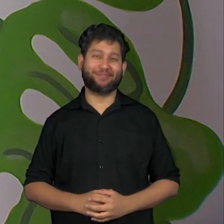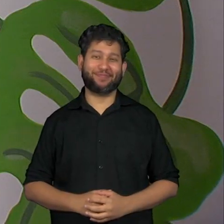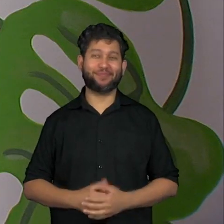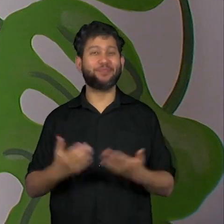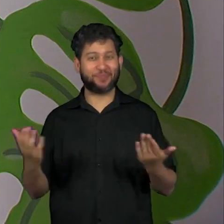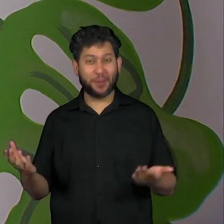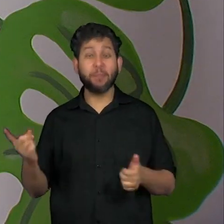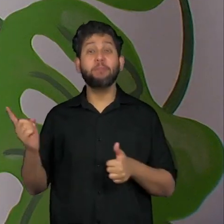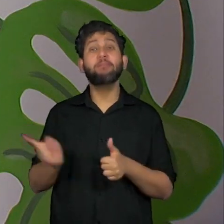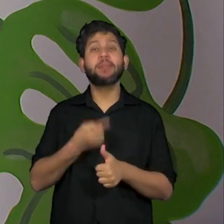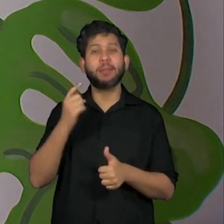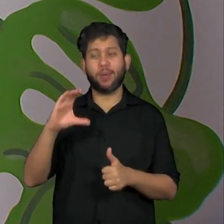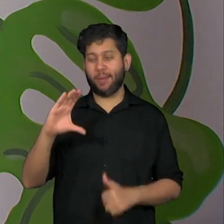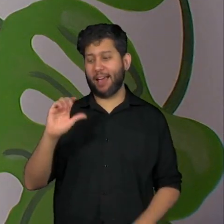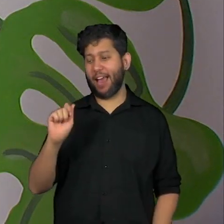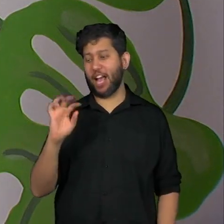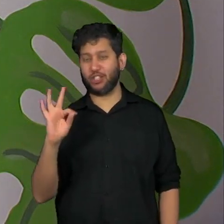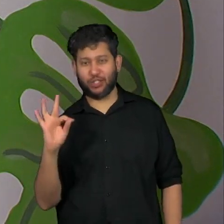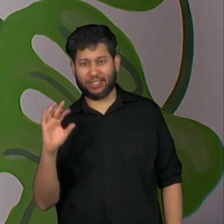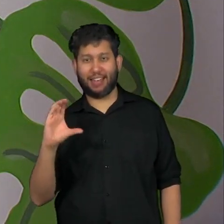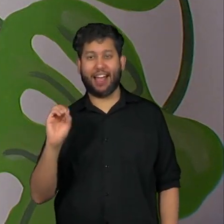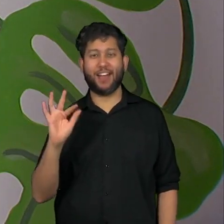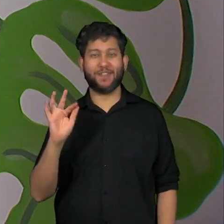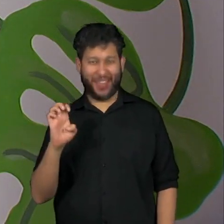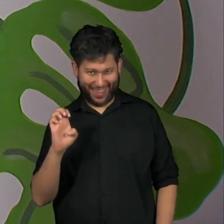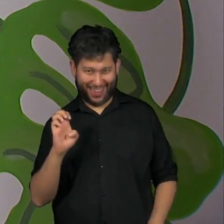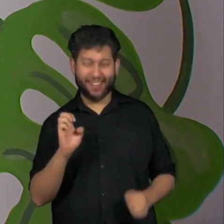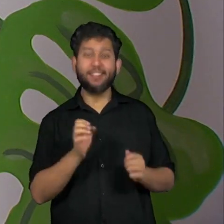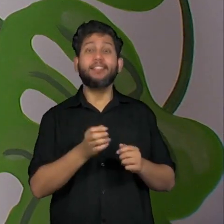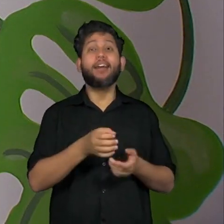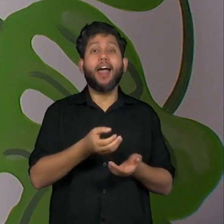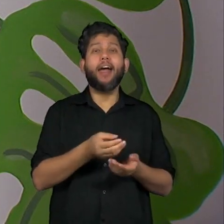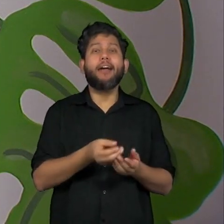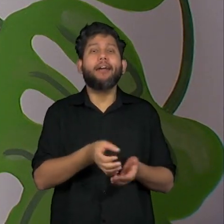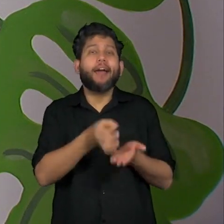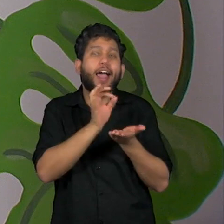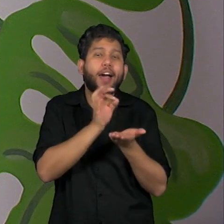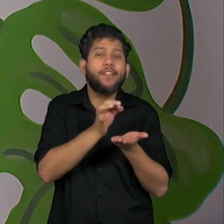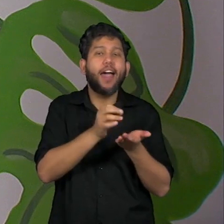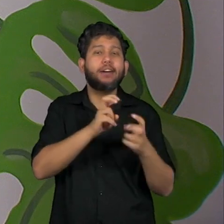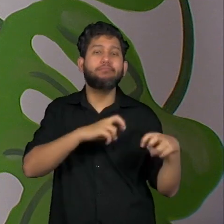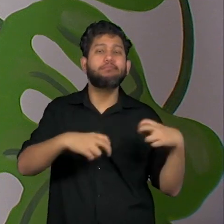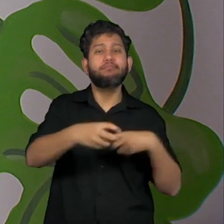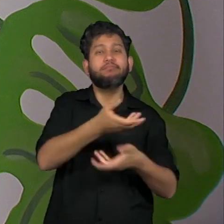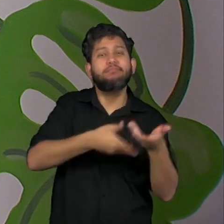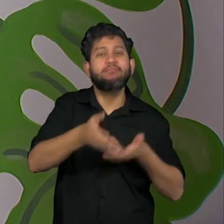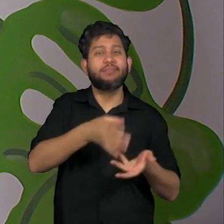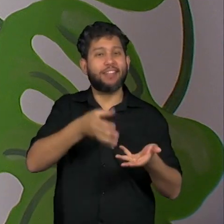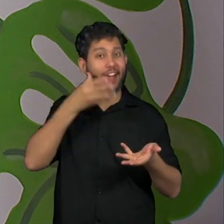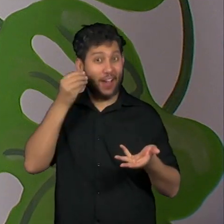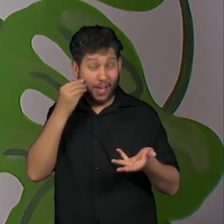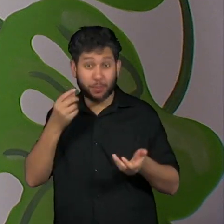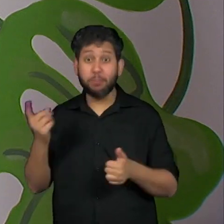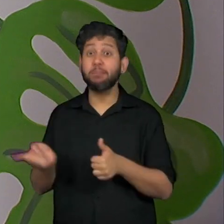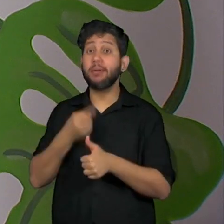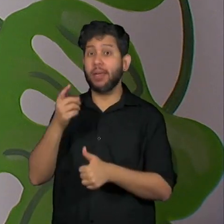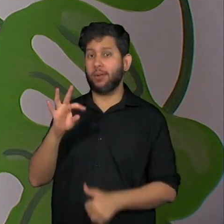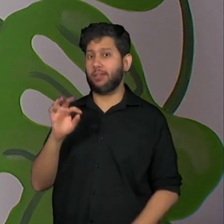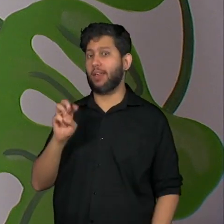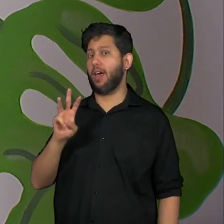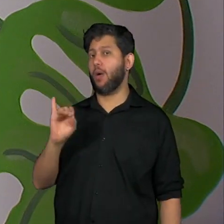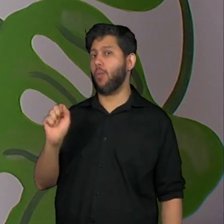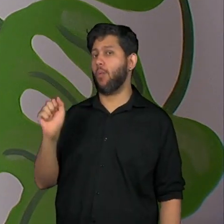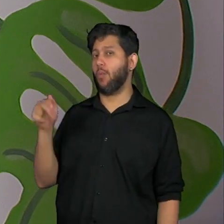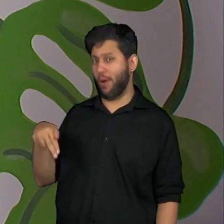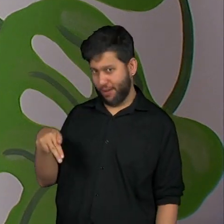O primeiro Cat Café, ou café de gato, surgiu em 1998 em Taiwan. Depois se espalhou pelo Japão,